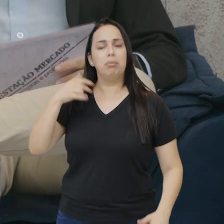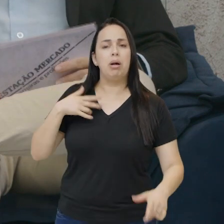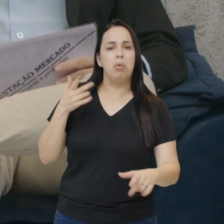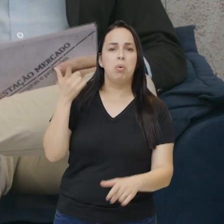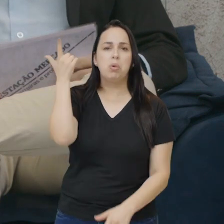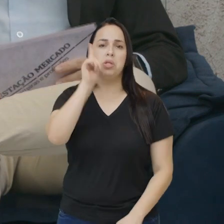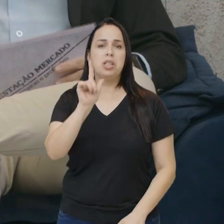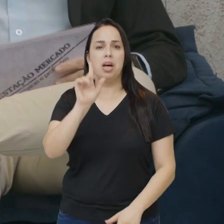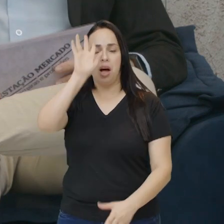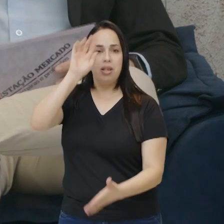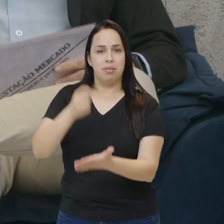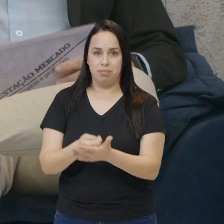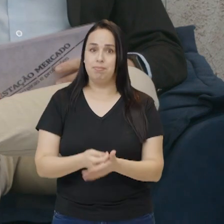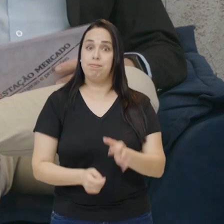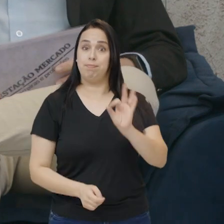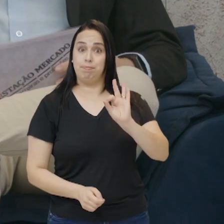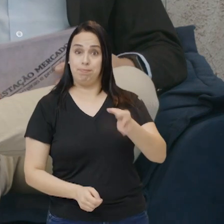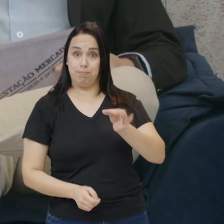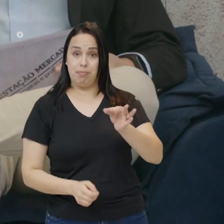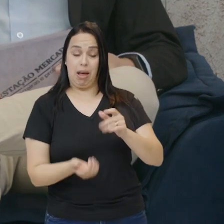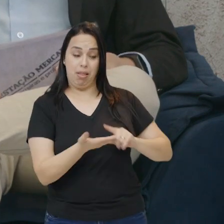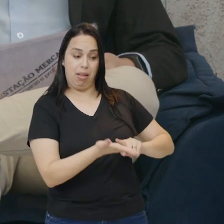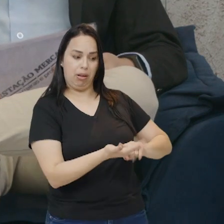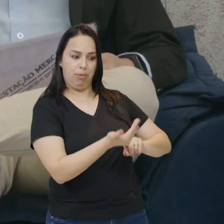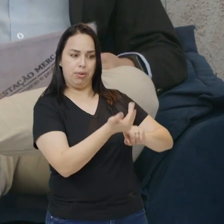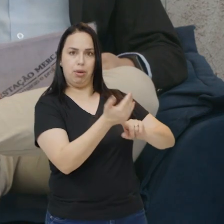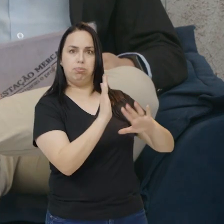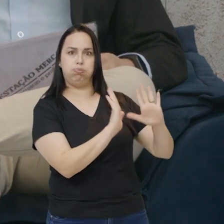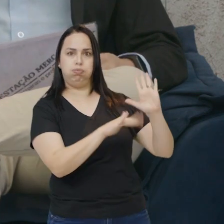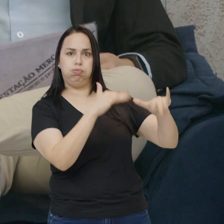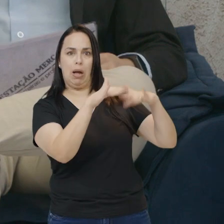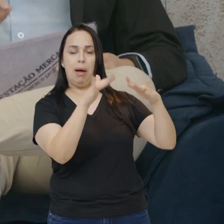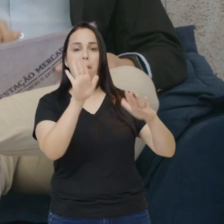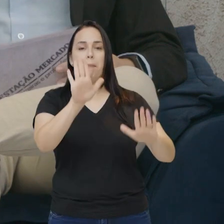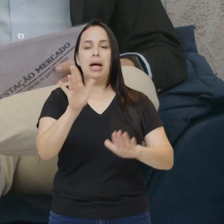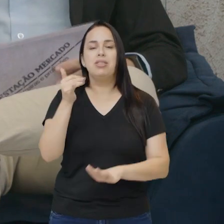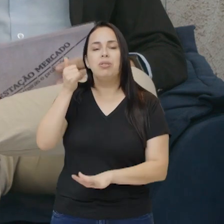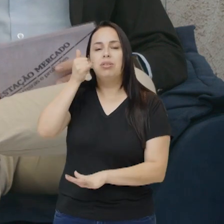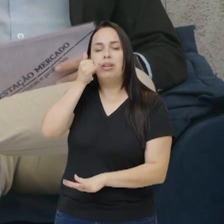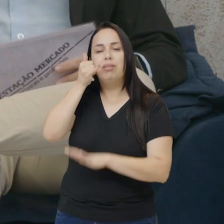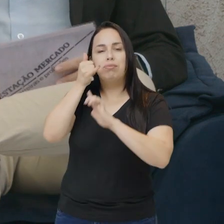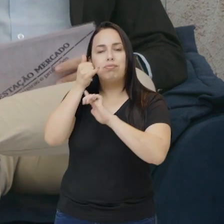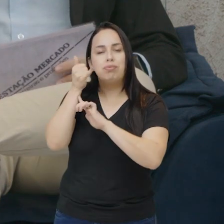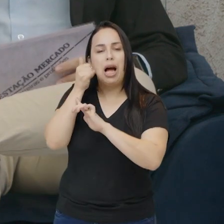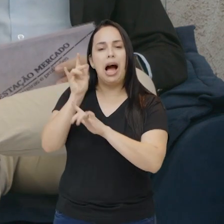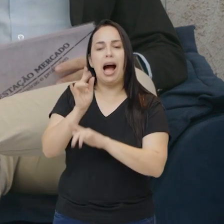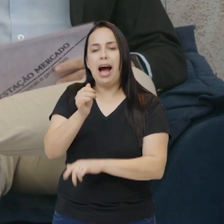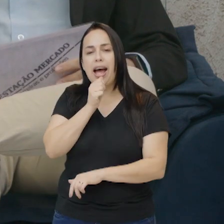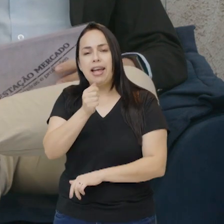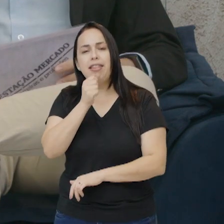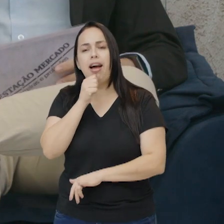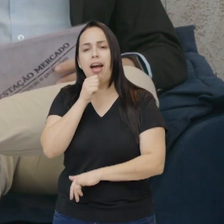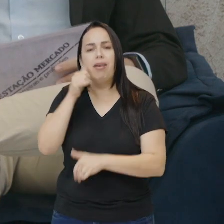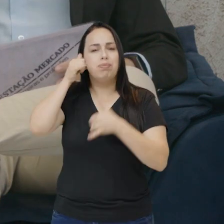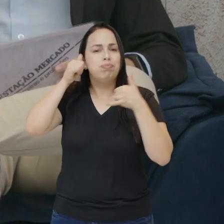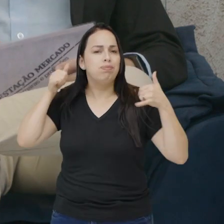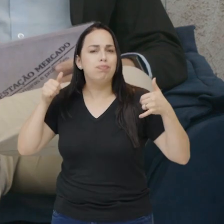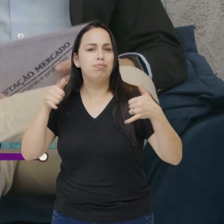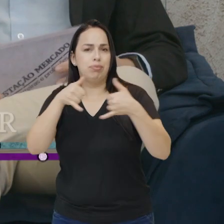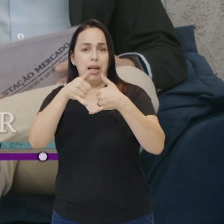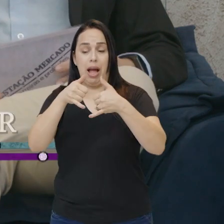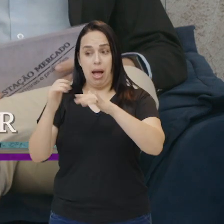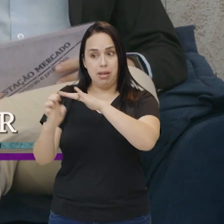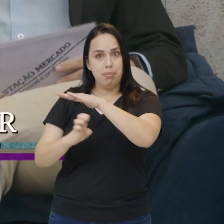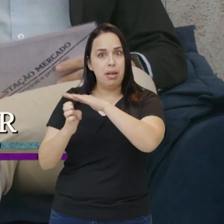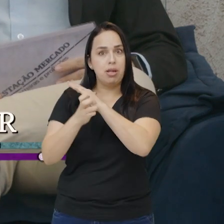variadas situações. E mesmo com o avanço da tecnologia, o telefone ainda é um dos principais canais de atendimento